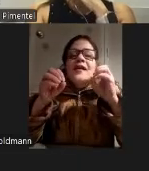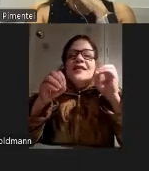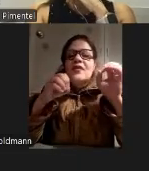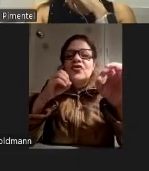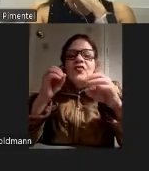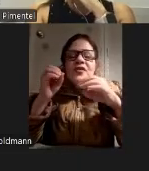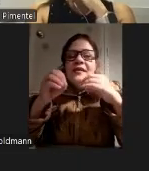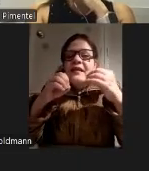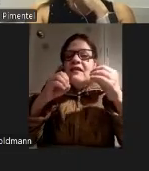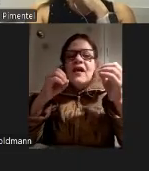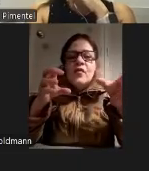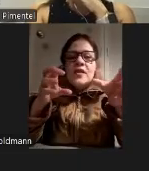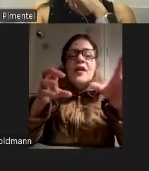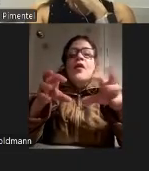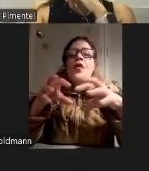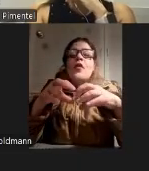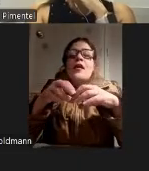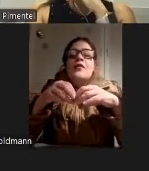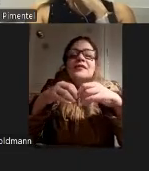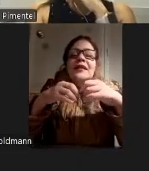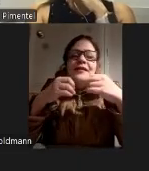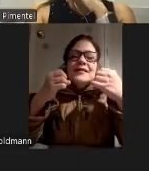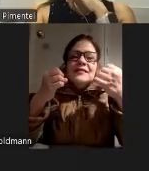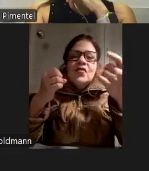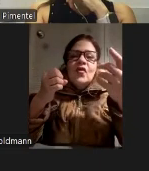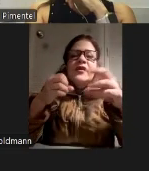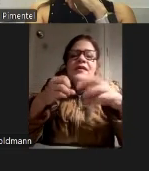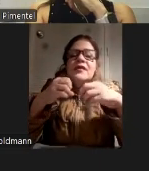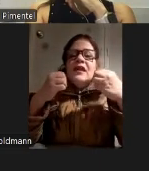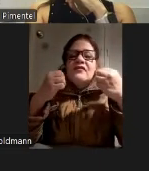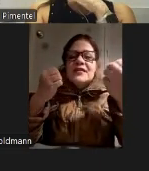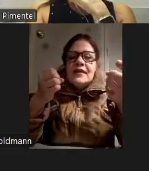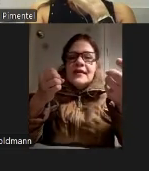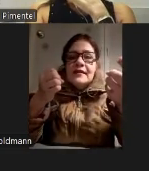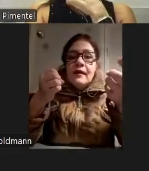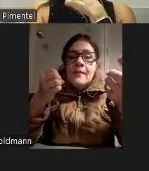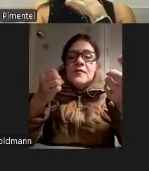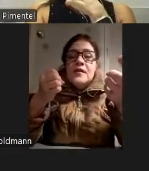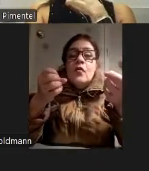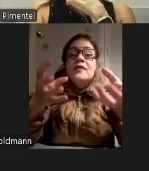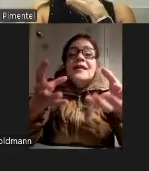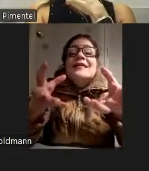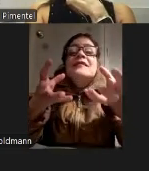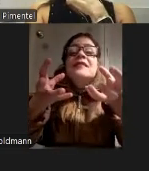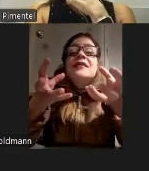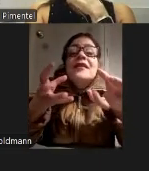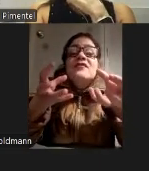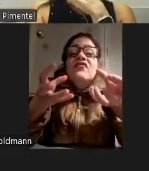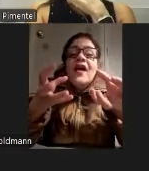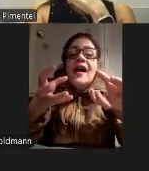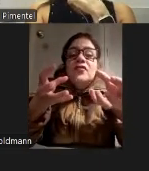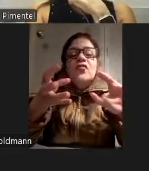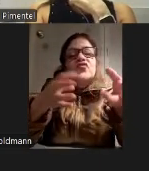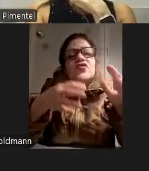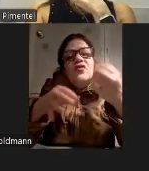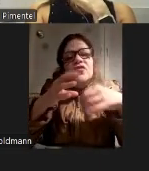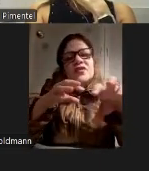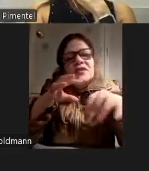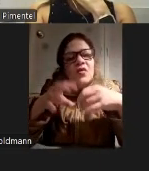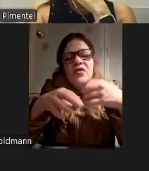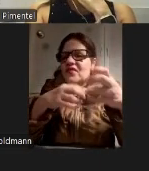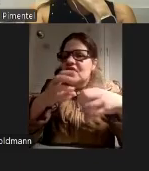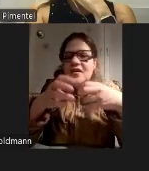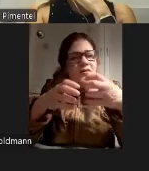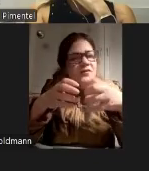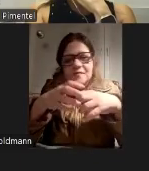ou que a serotonina estava ruim, ou que a quantidade de acetilcolina não estava certa. Quando ele sentiu esse fato, os neurônios